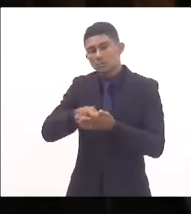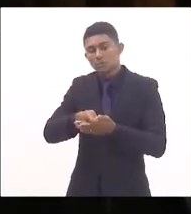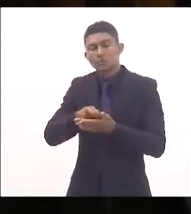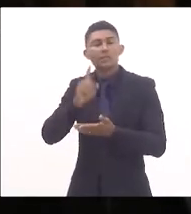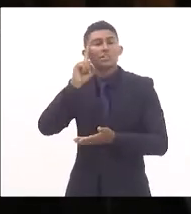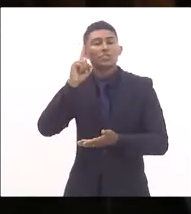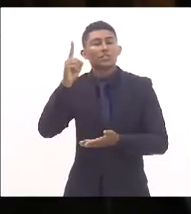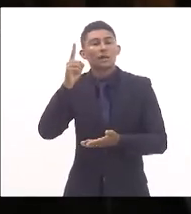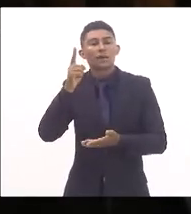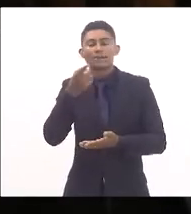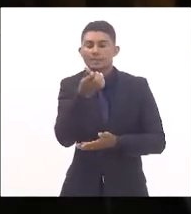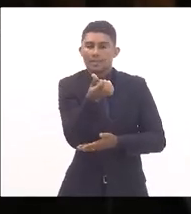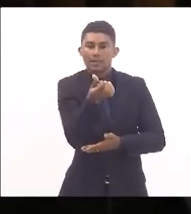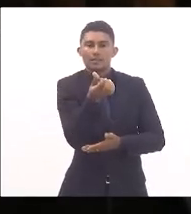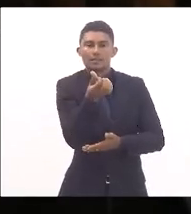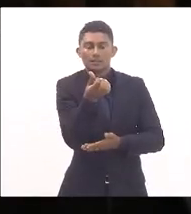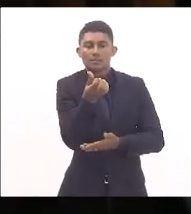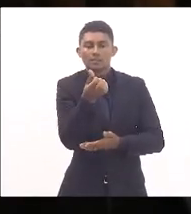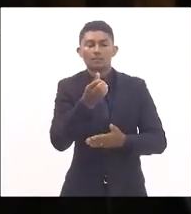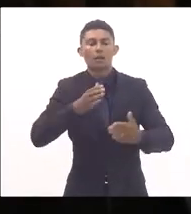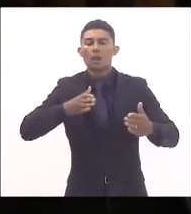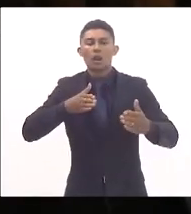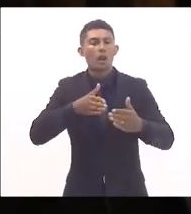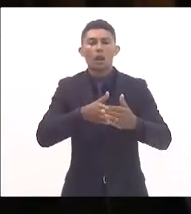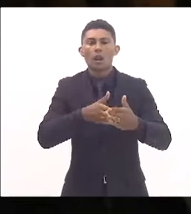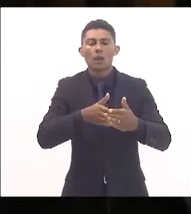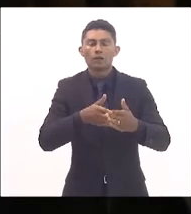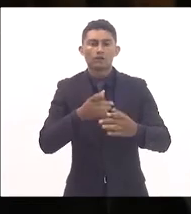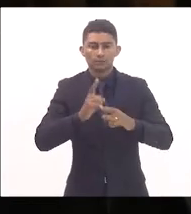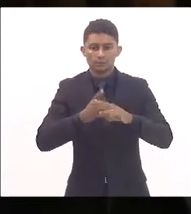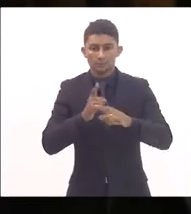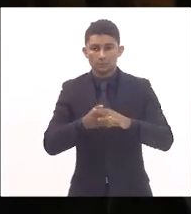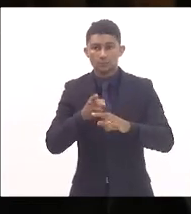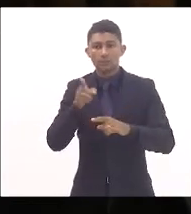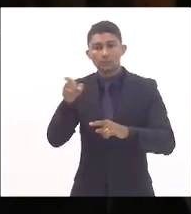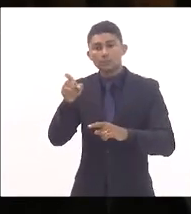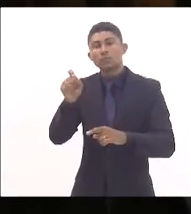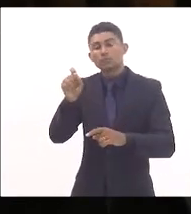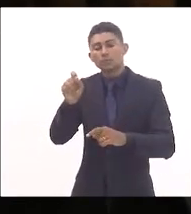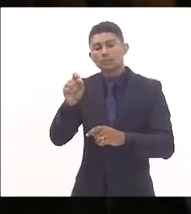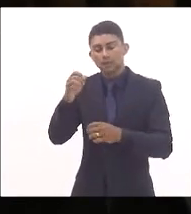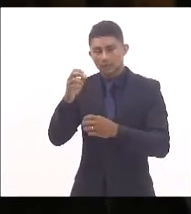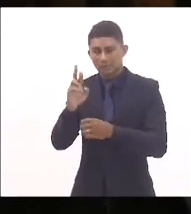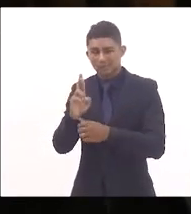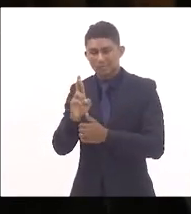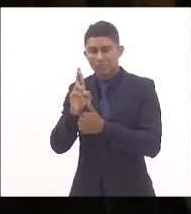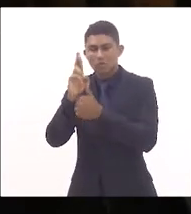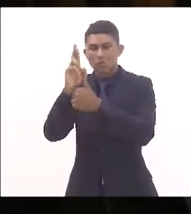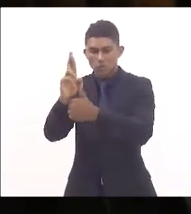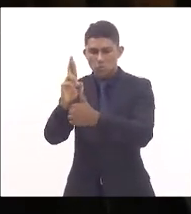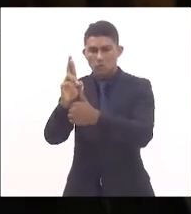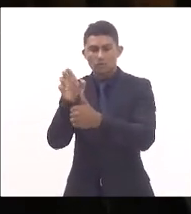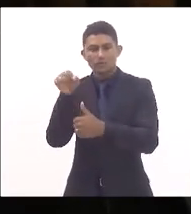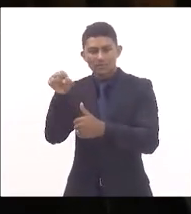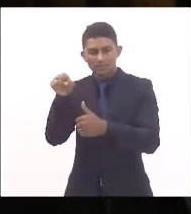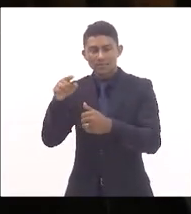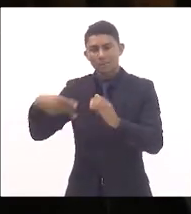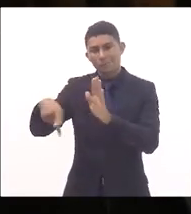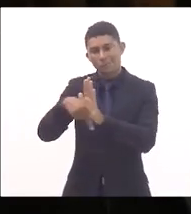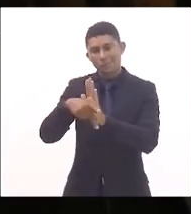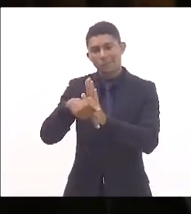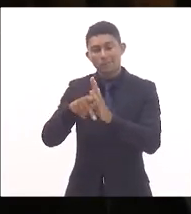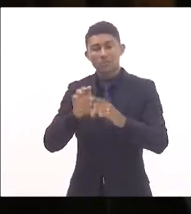fazer com que a demanda entre a Procuradoria-Geral da Fazenda Nacional e o Estado tivesse uma